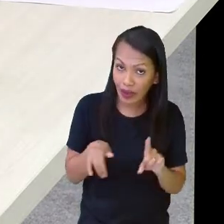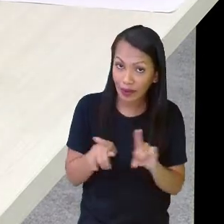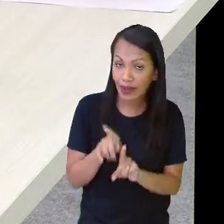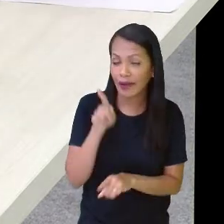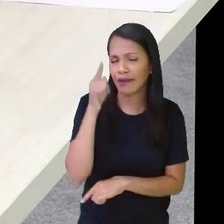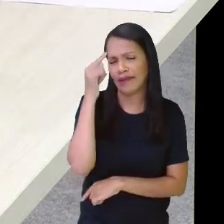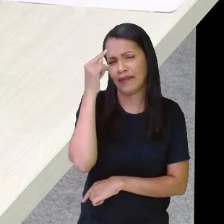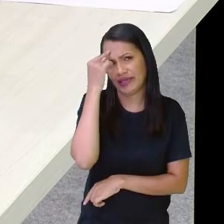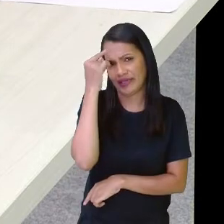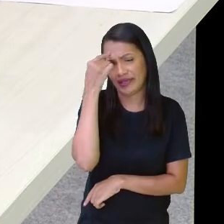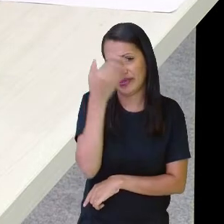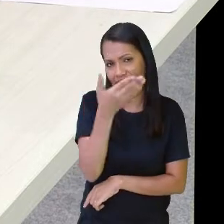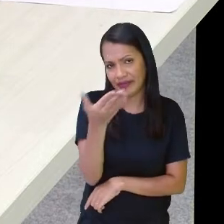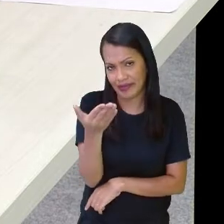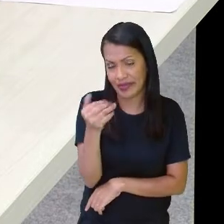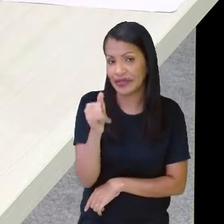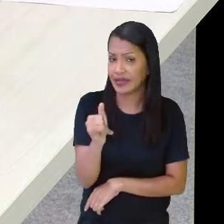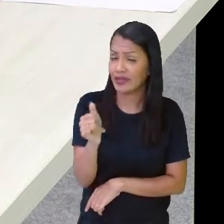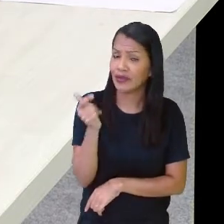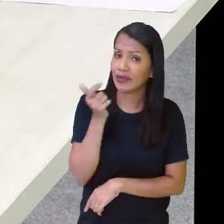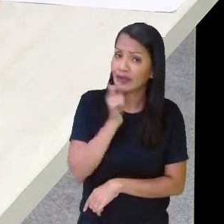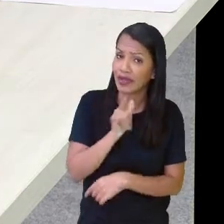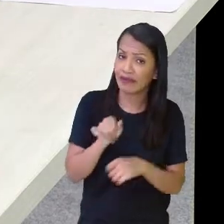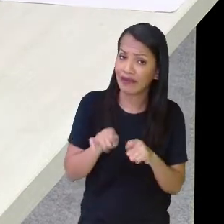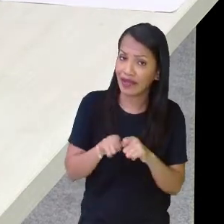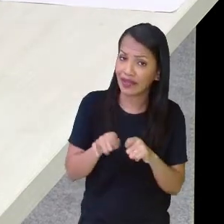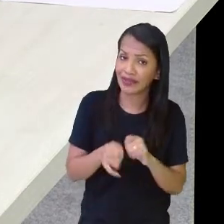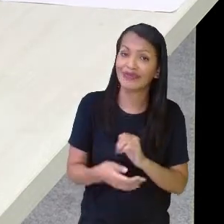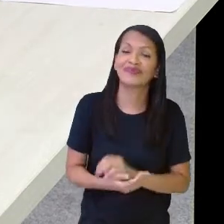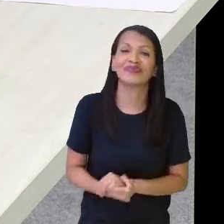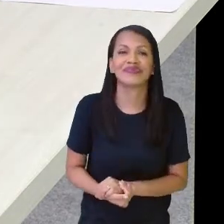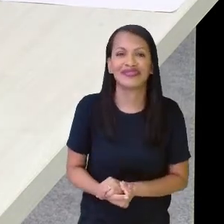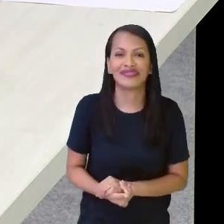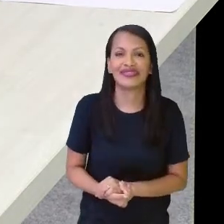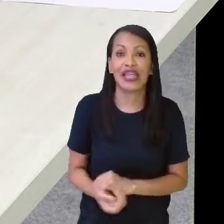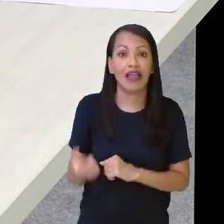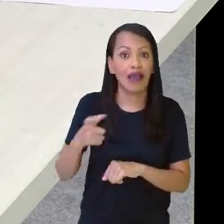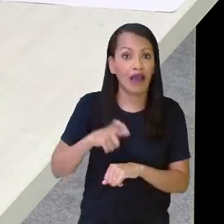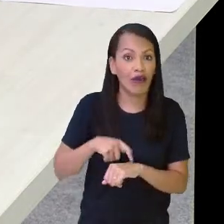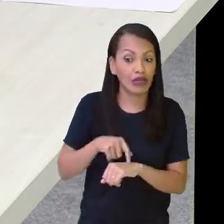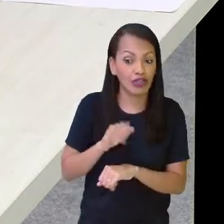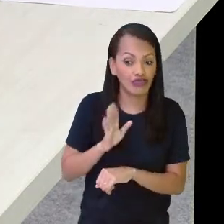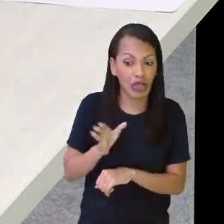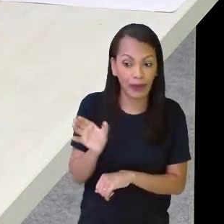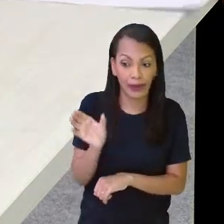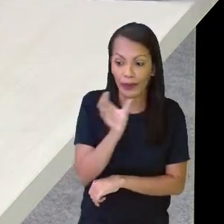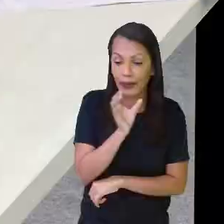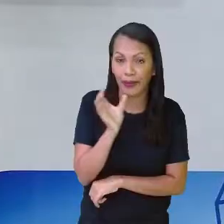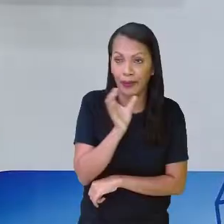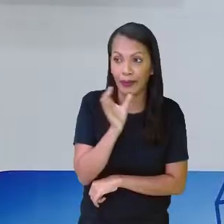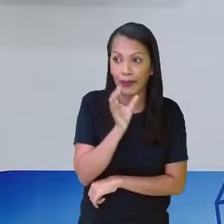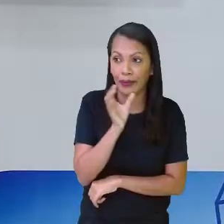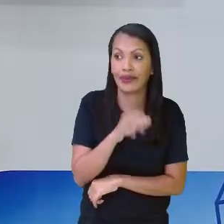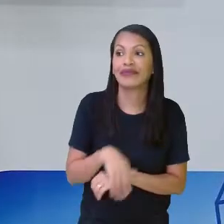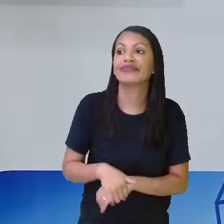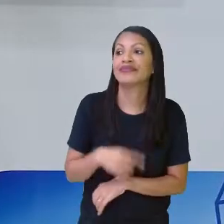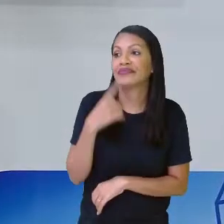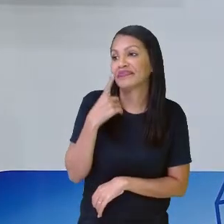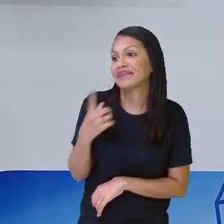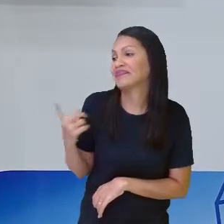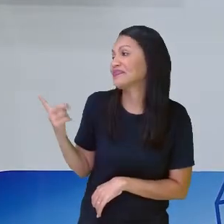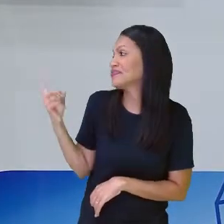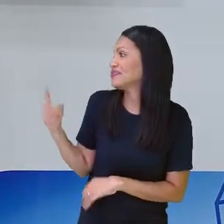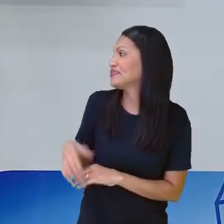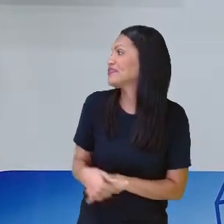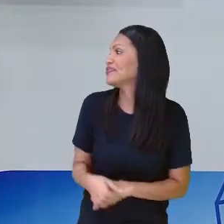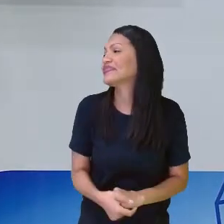pensando aí, vê se tu consegue fazer. Pronto, aqui, vamos lá, que o tempo já está passando. Então, ó, ficou desse